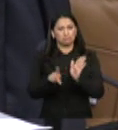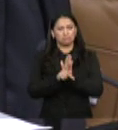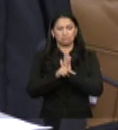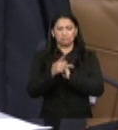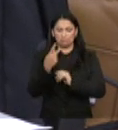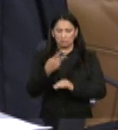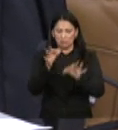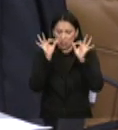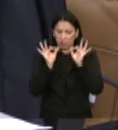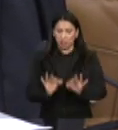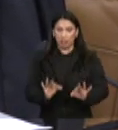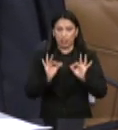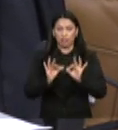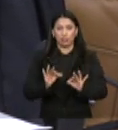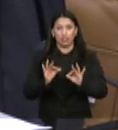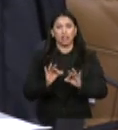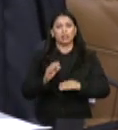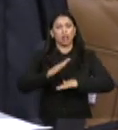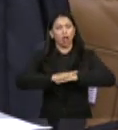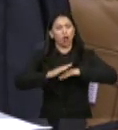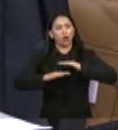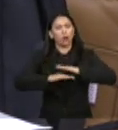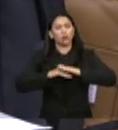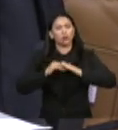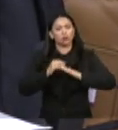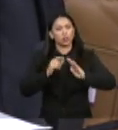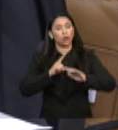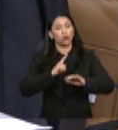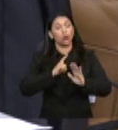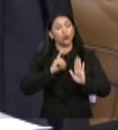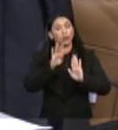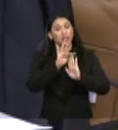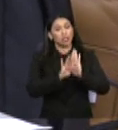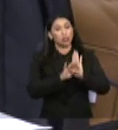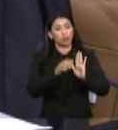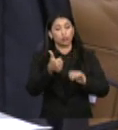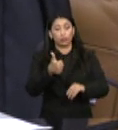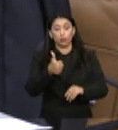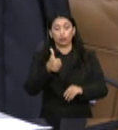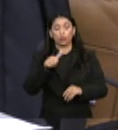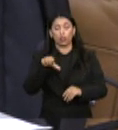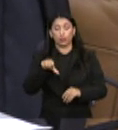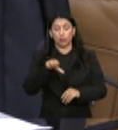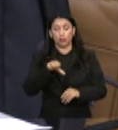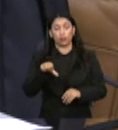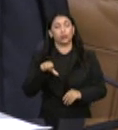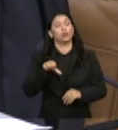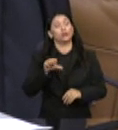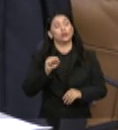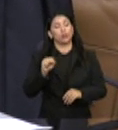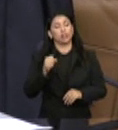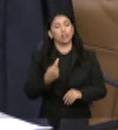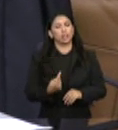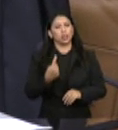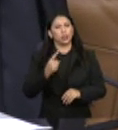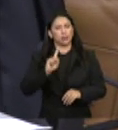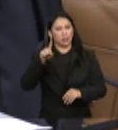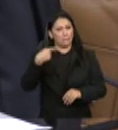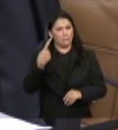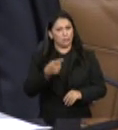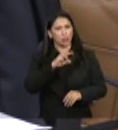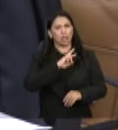destaque no processo de construção do texto de 1891 mesmo depois da República